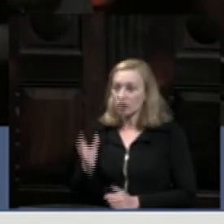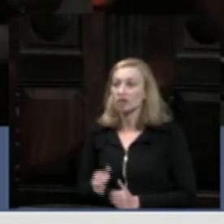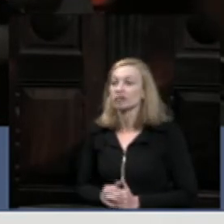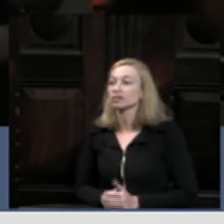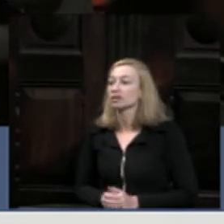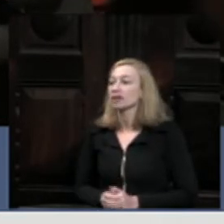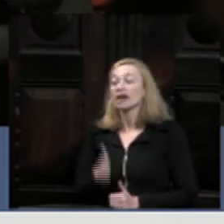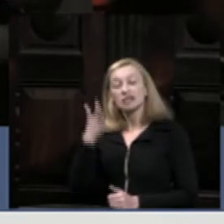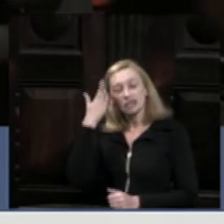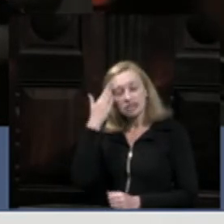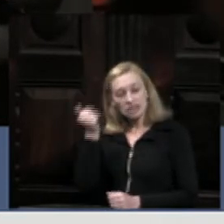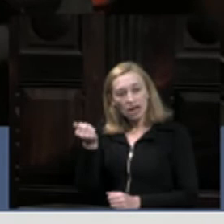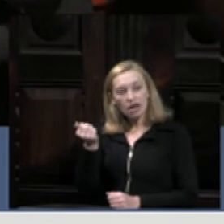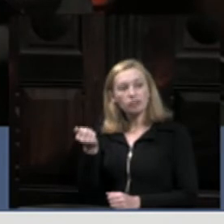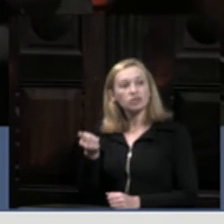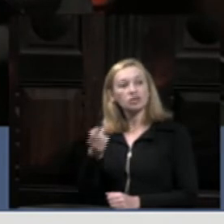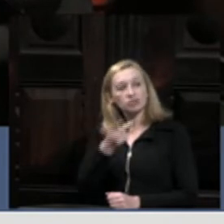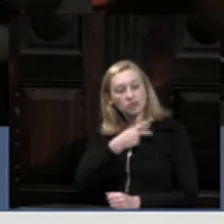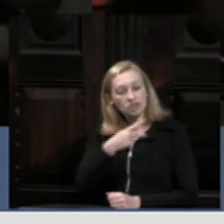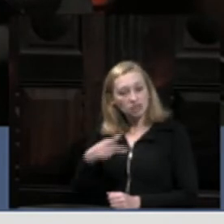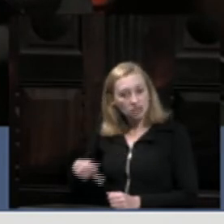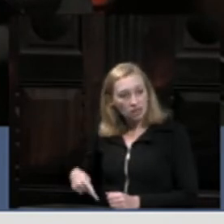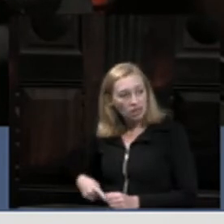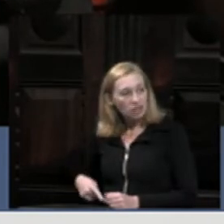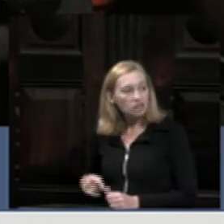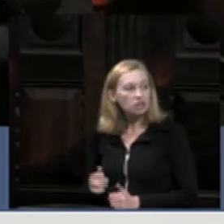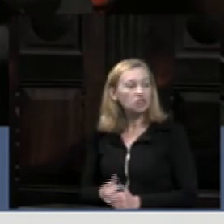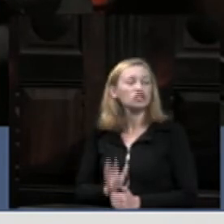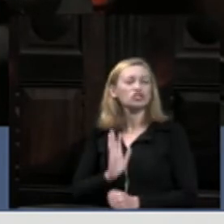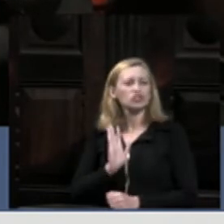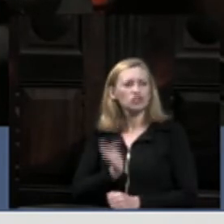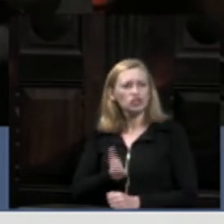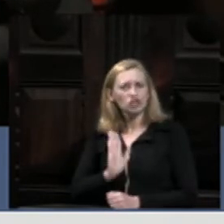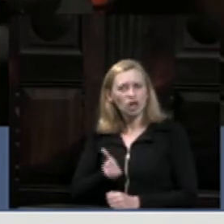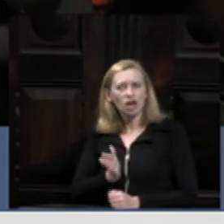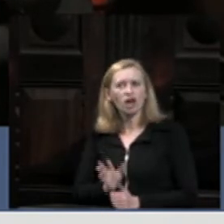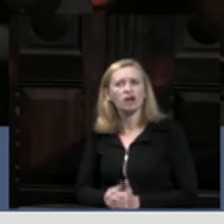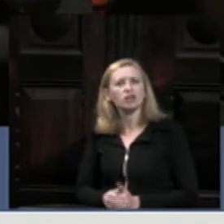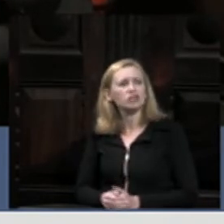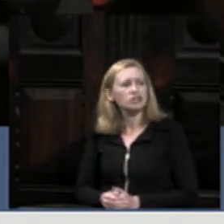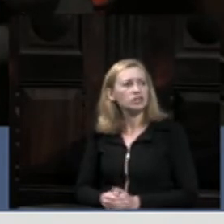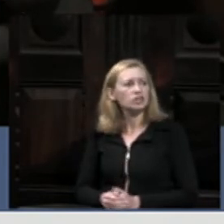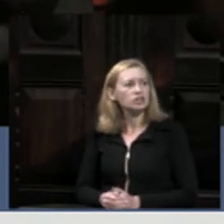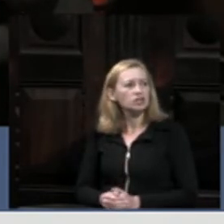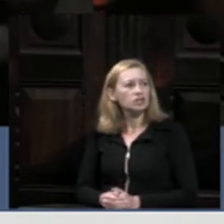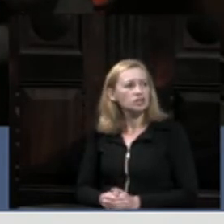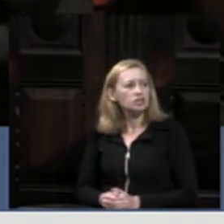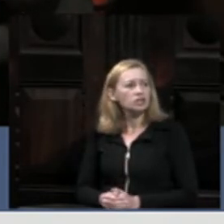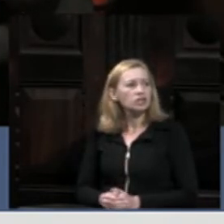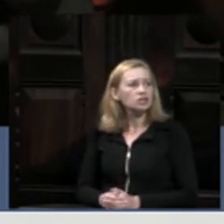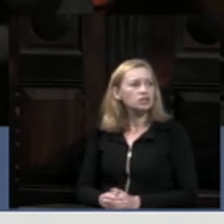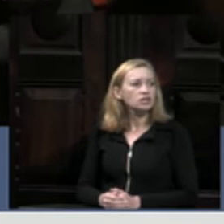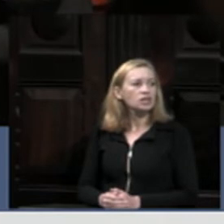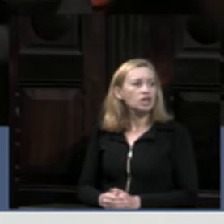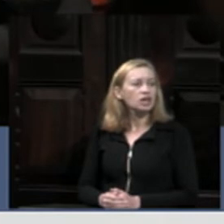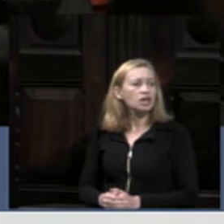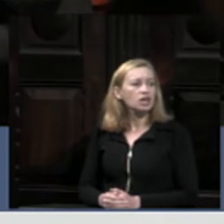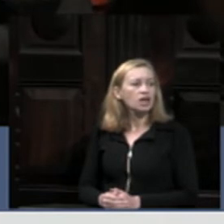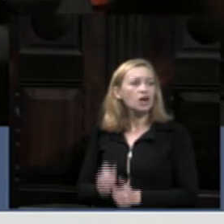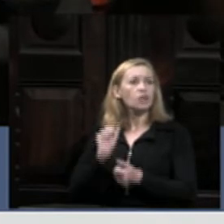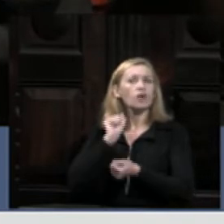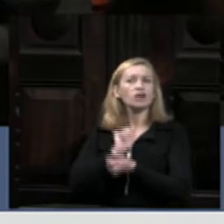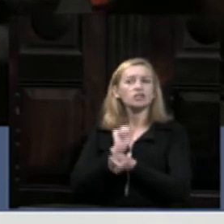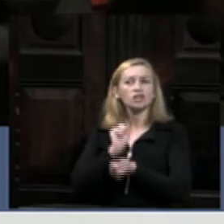Sabe bem, Vossa Excelência, que já está na mão do chefe do Executivo para